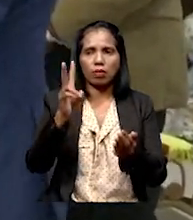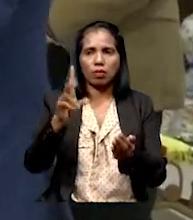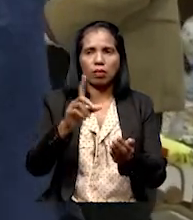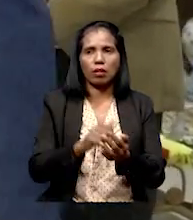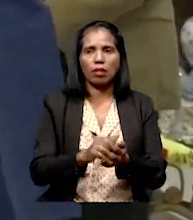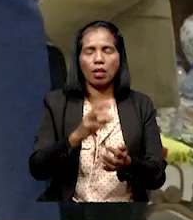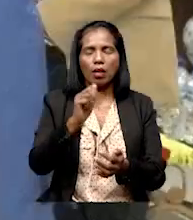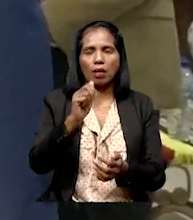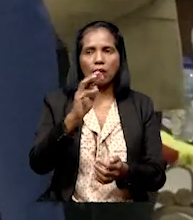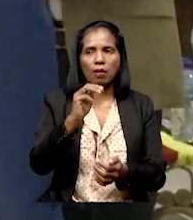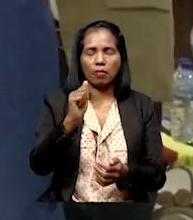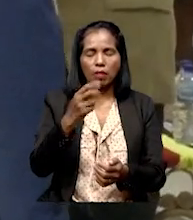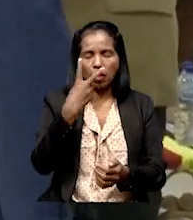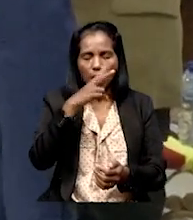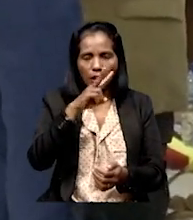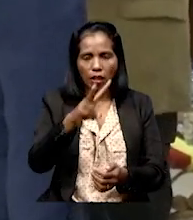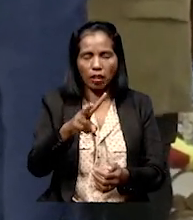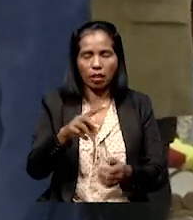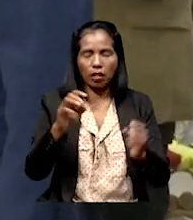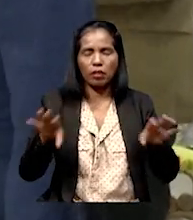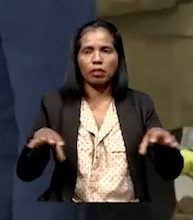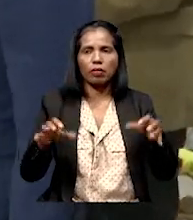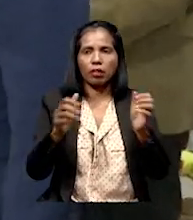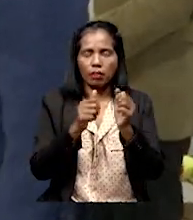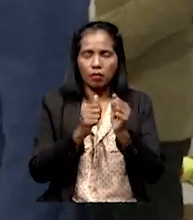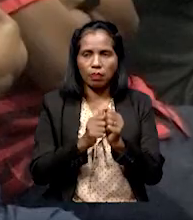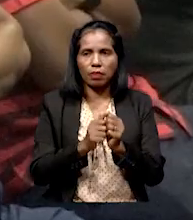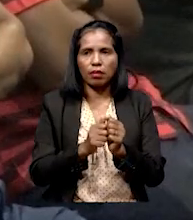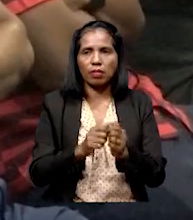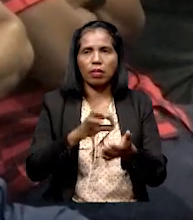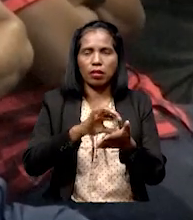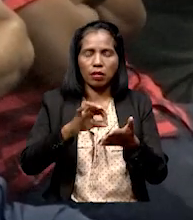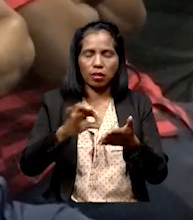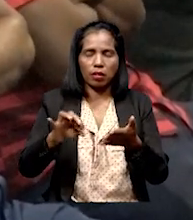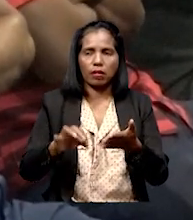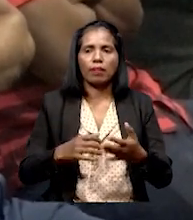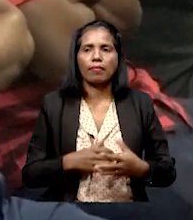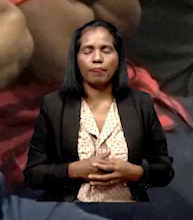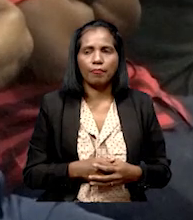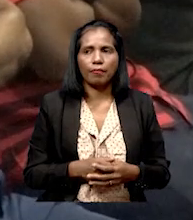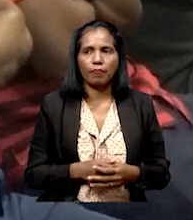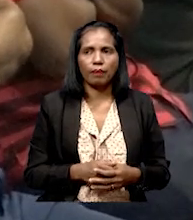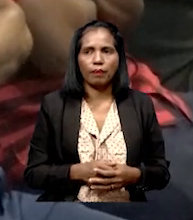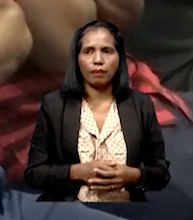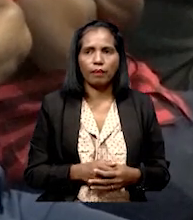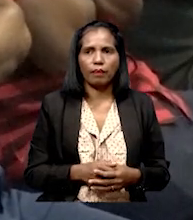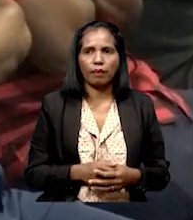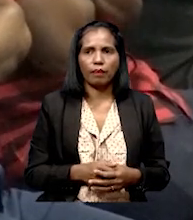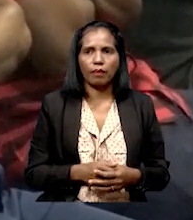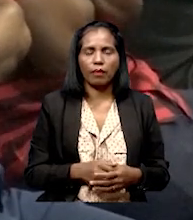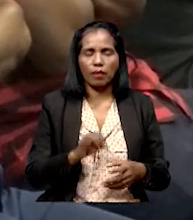hateten nia parte si re no consulta ho assessor jurídico molok asina nota pagamento irakne. Awarle ni awarle ba